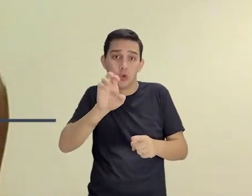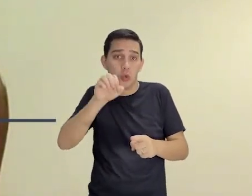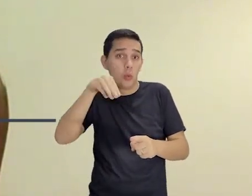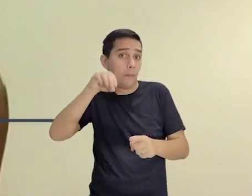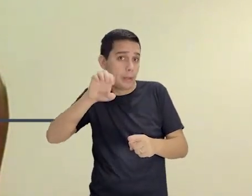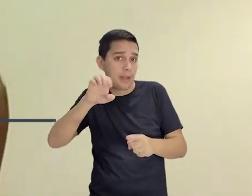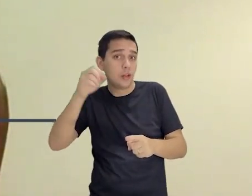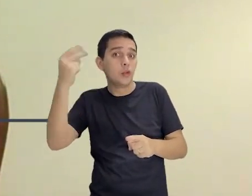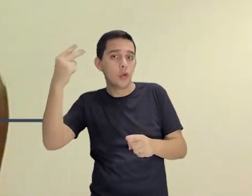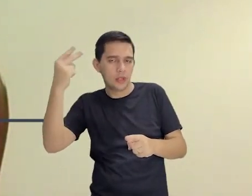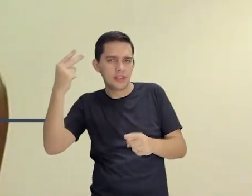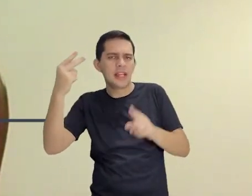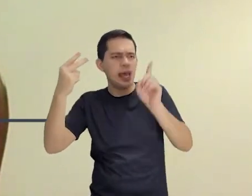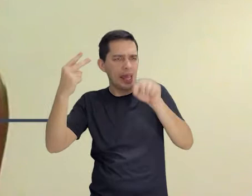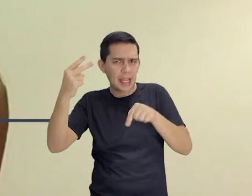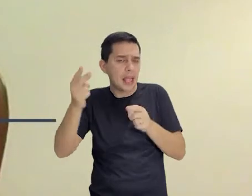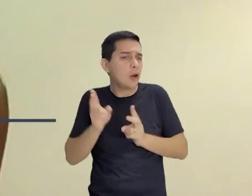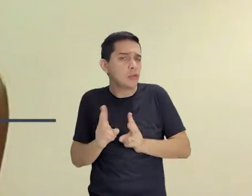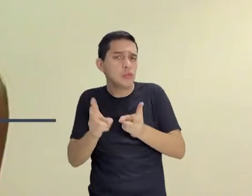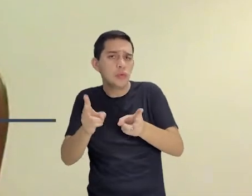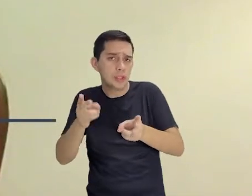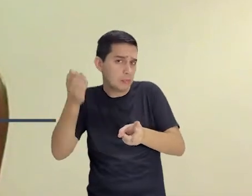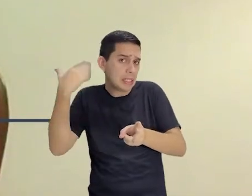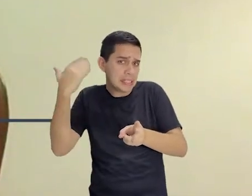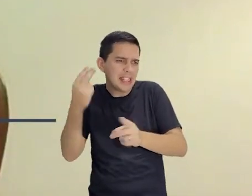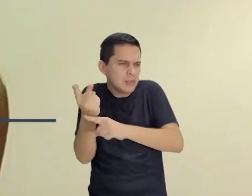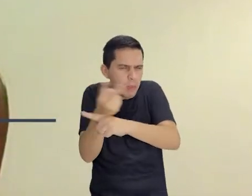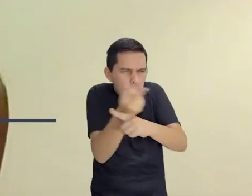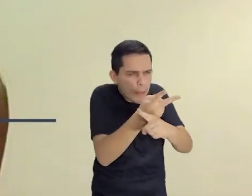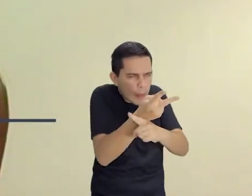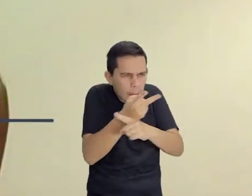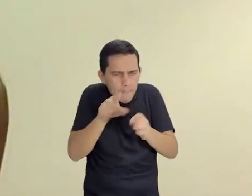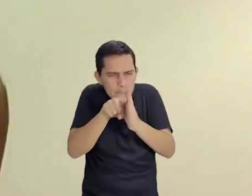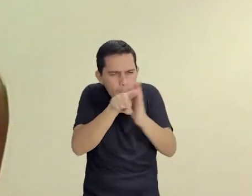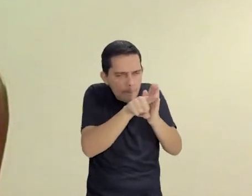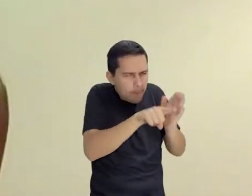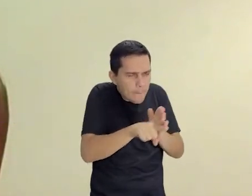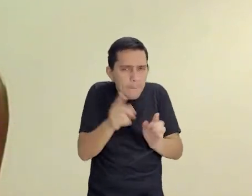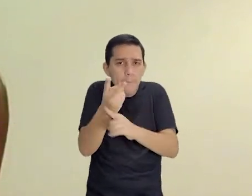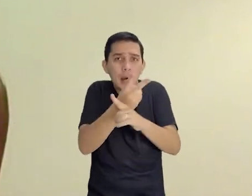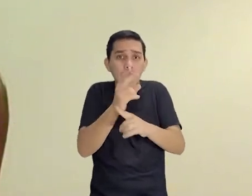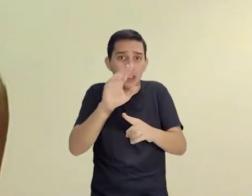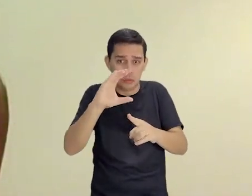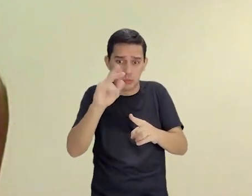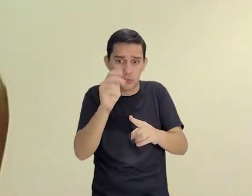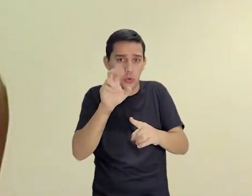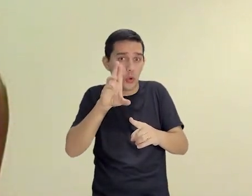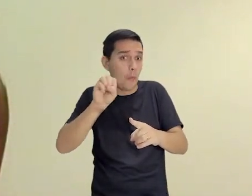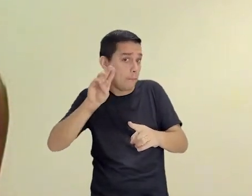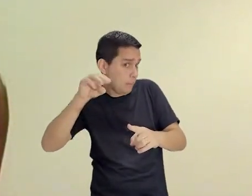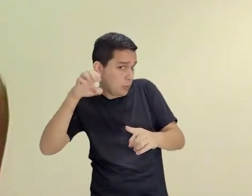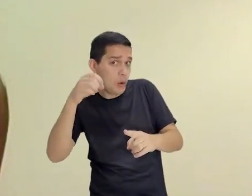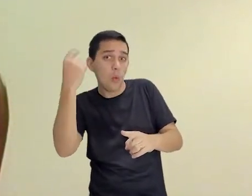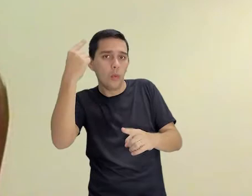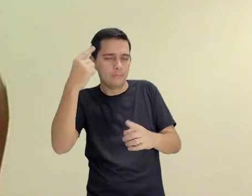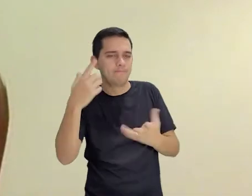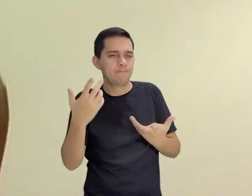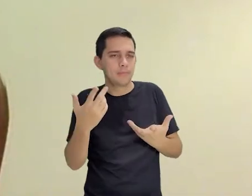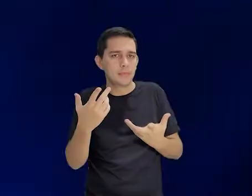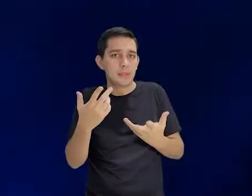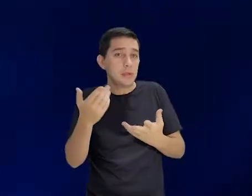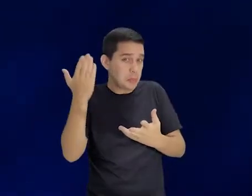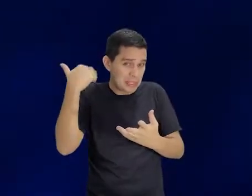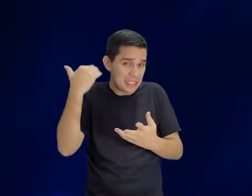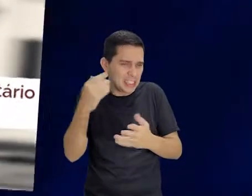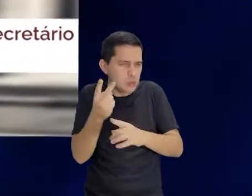na primeira oportunidade nós conseguimos identificar e atingir tão somente 3